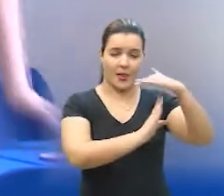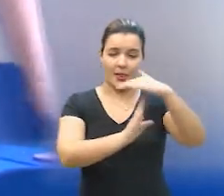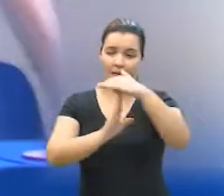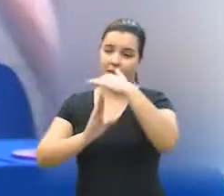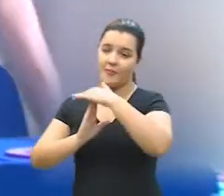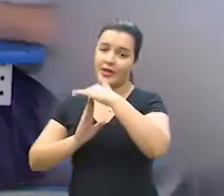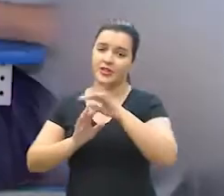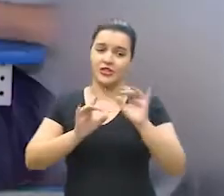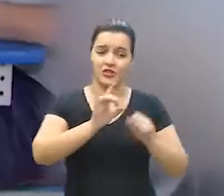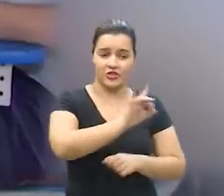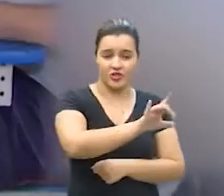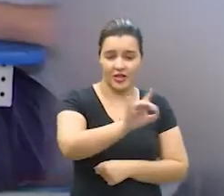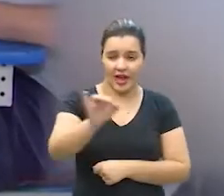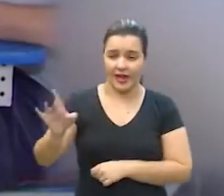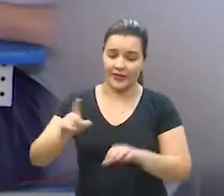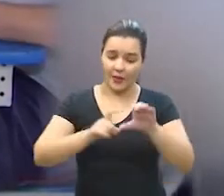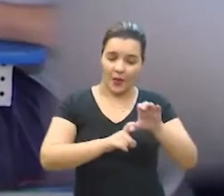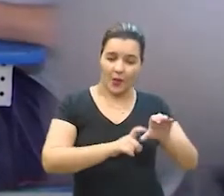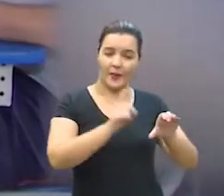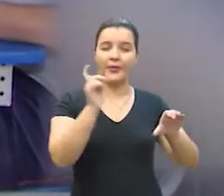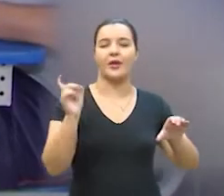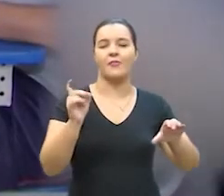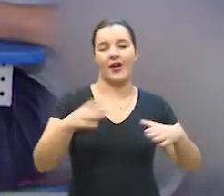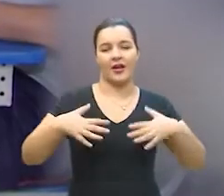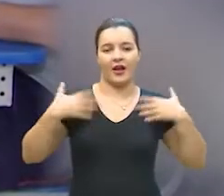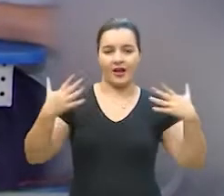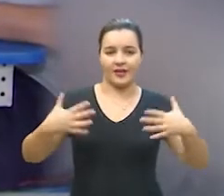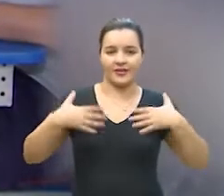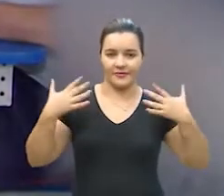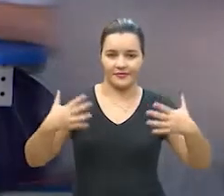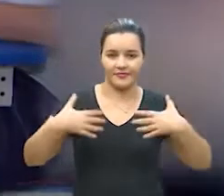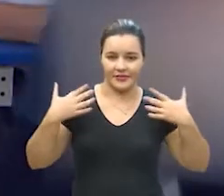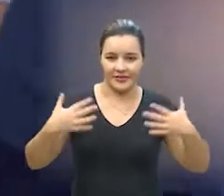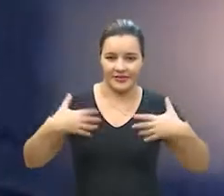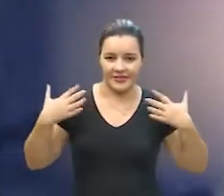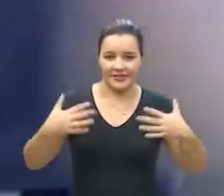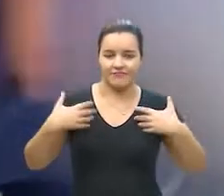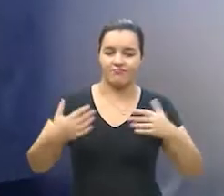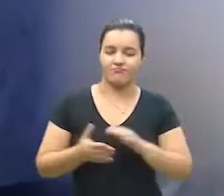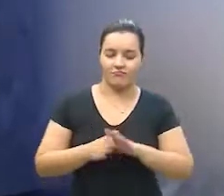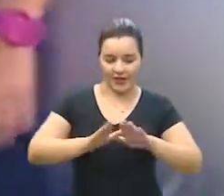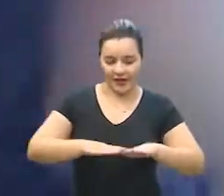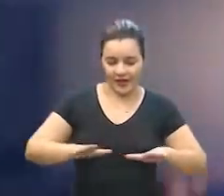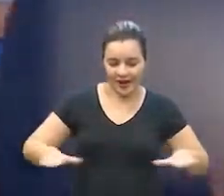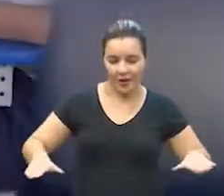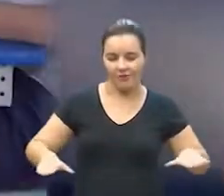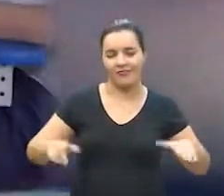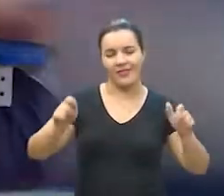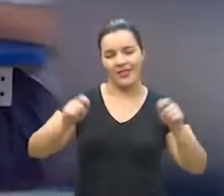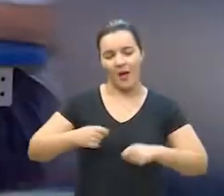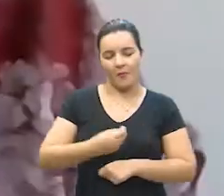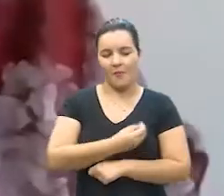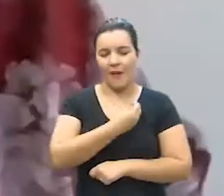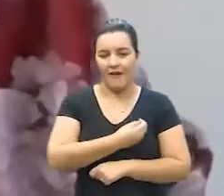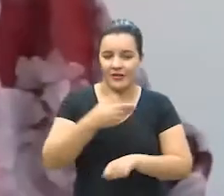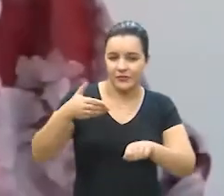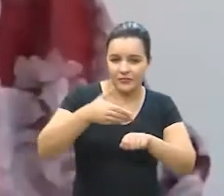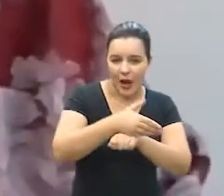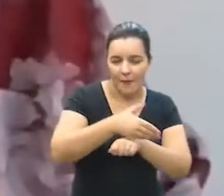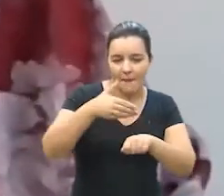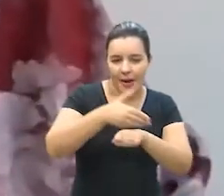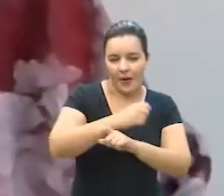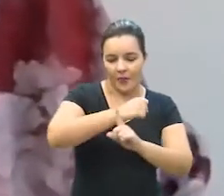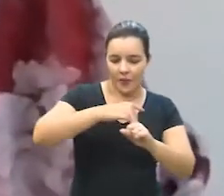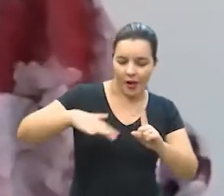com independência, com alegria. Crianças que possam ter uma vida social,